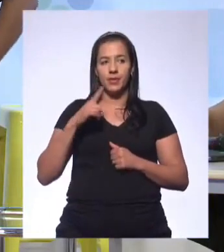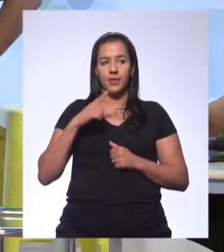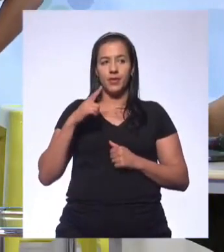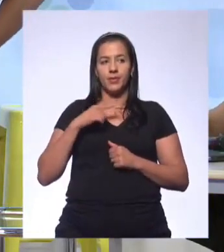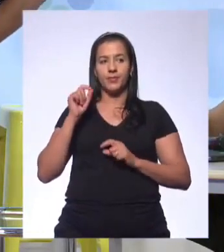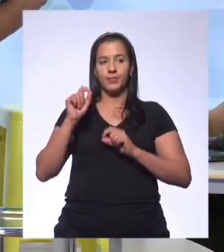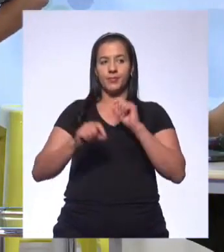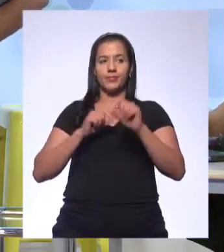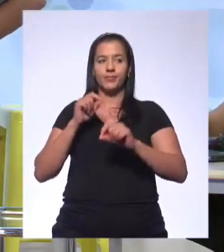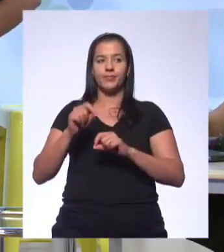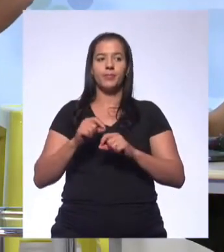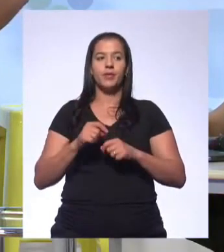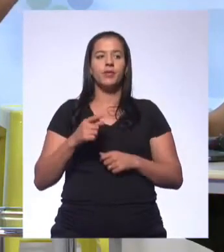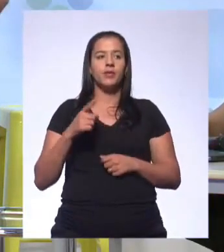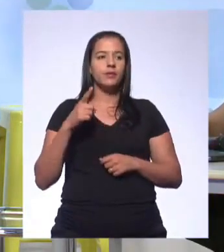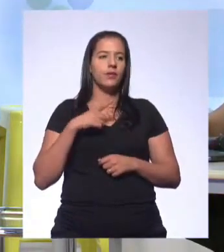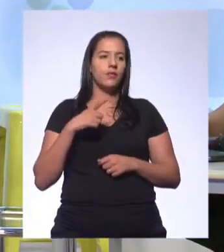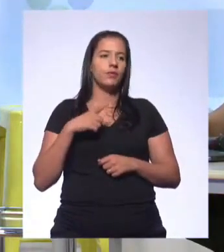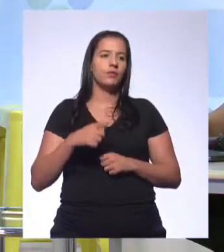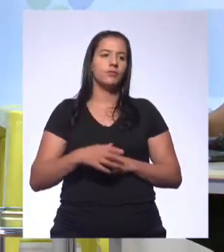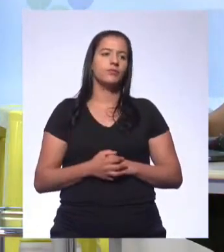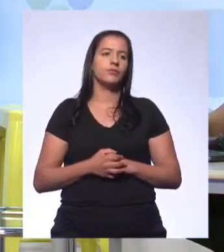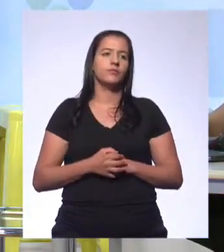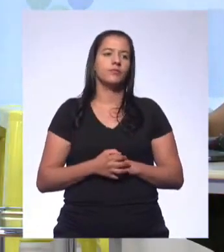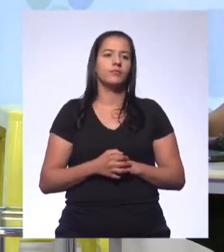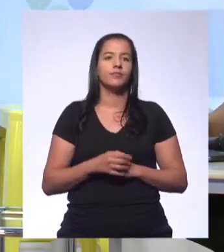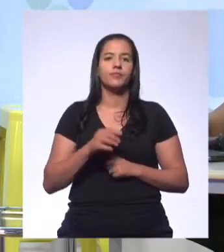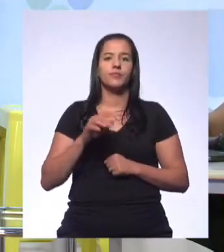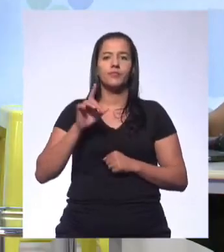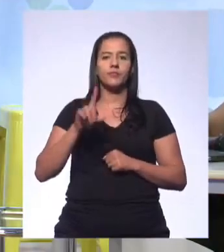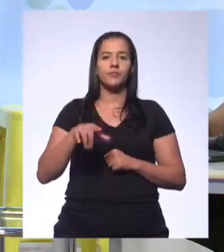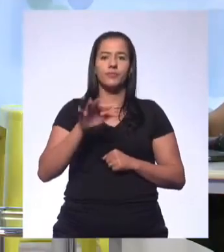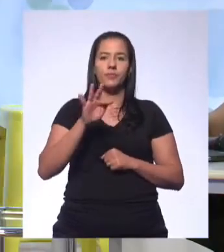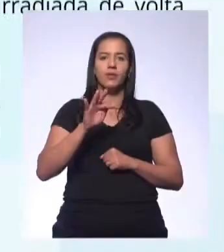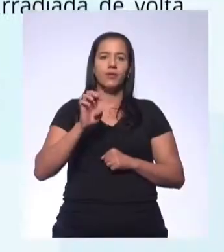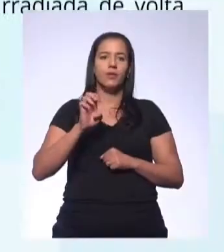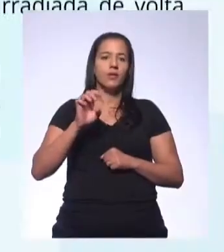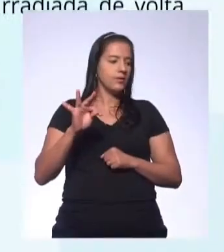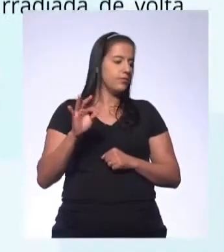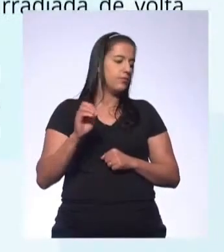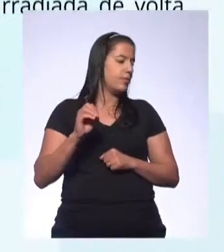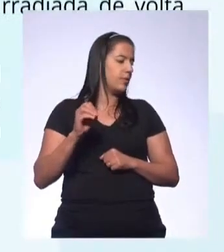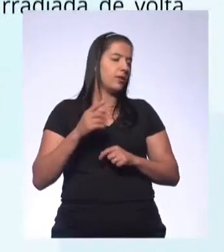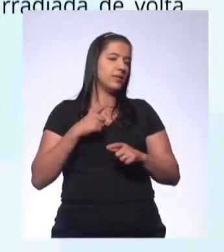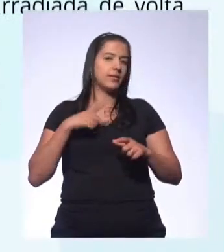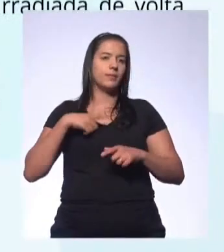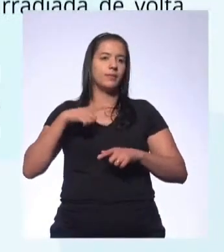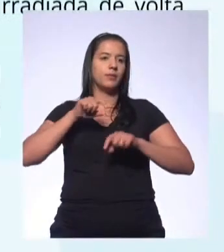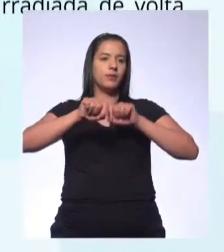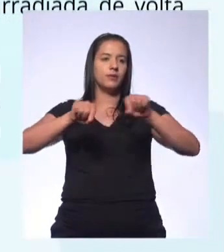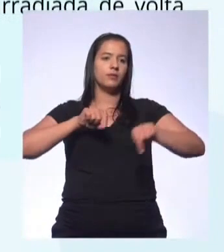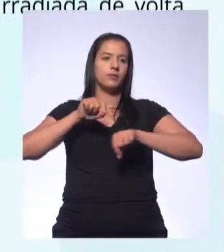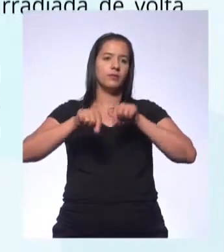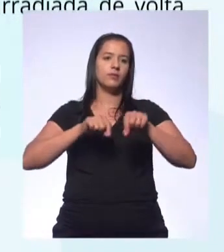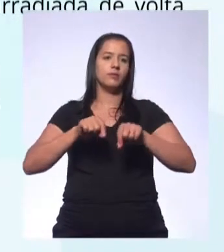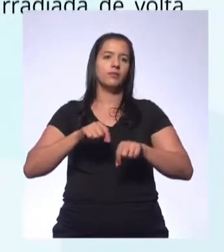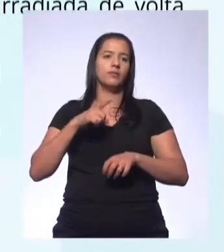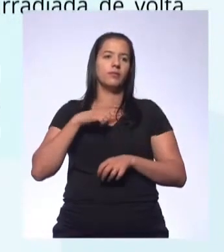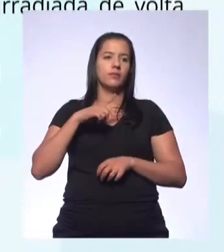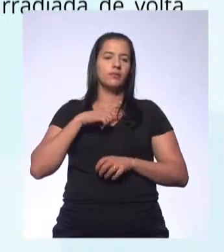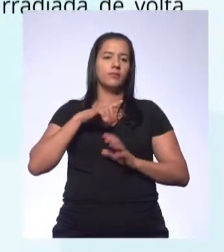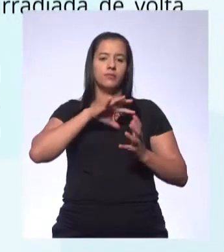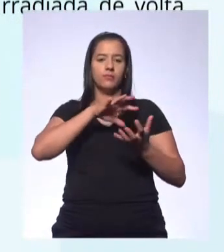estufa, certo? O efeito estufa é um processo físico que ocorre quando uma parte da